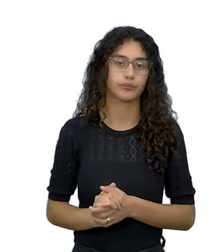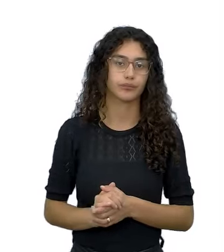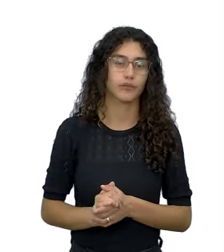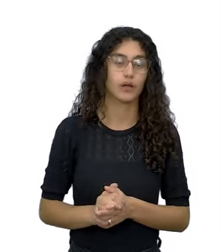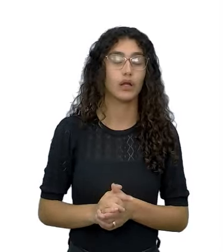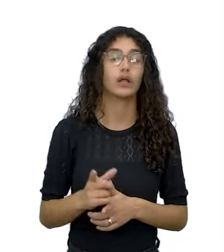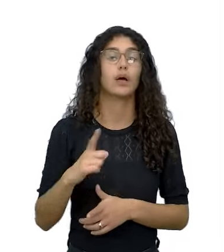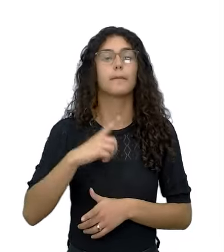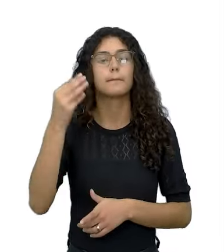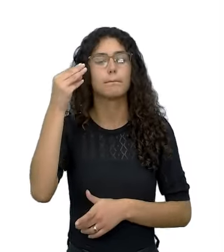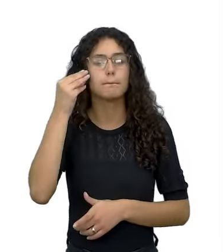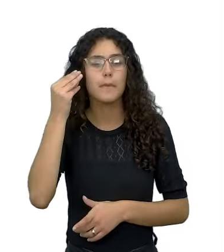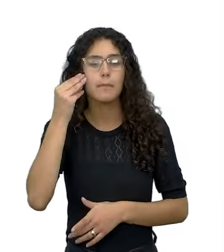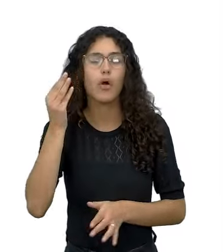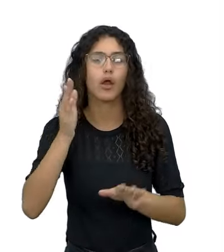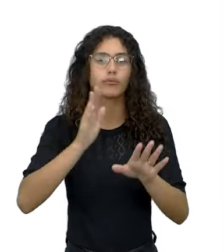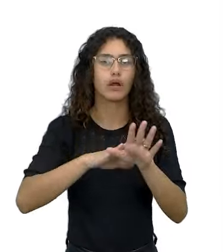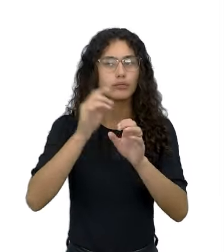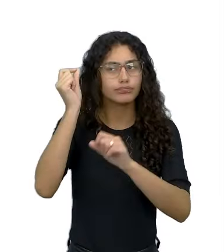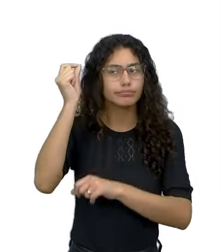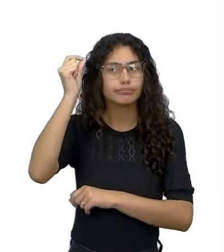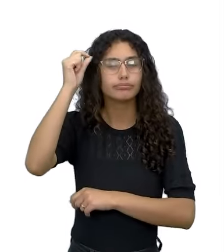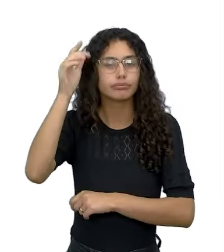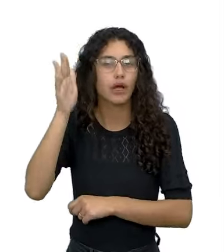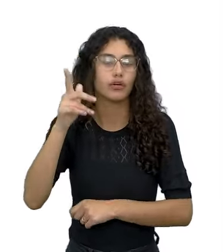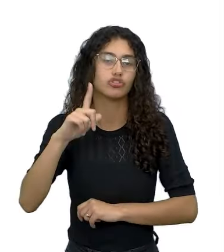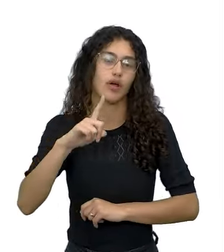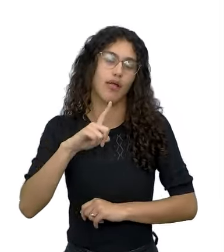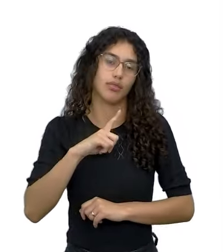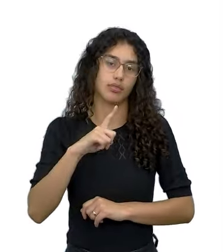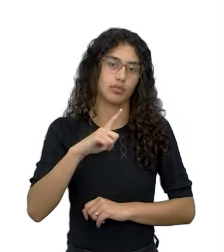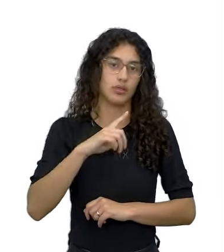são memórias que são ativadas, né, que já estão aí